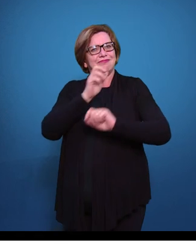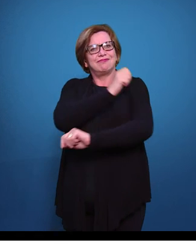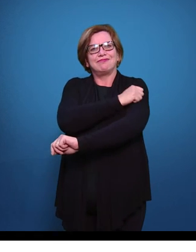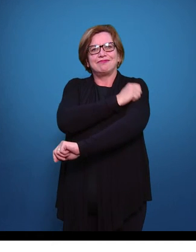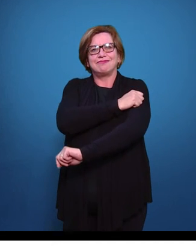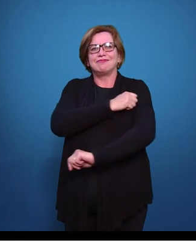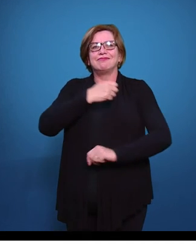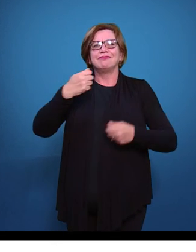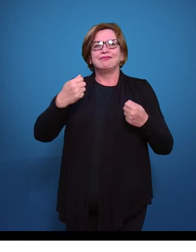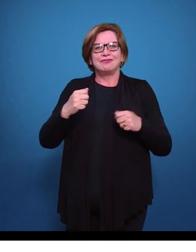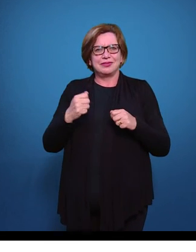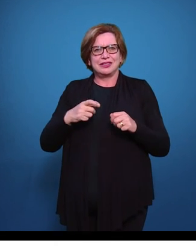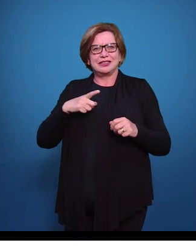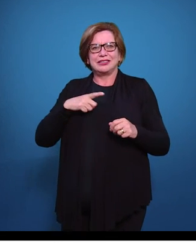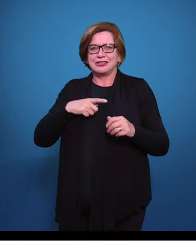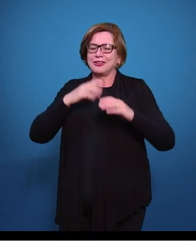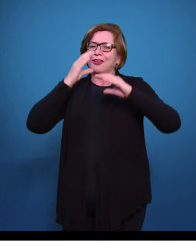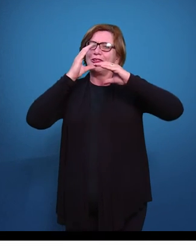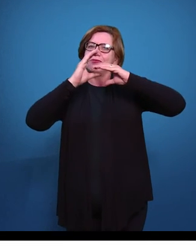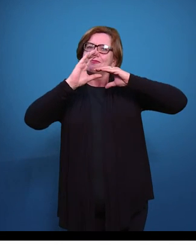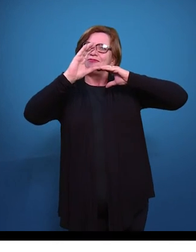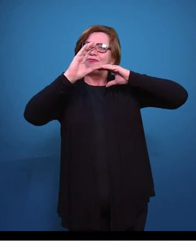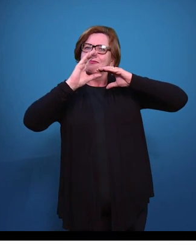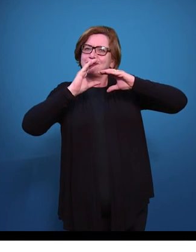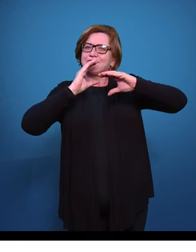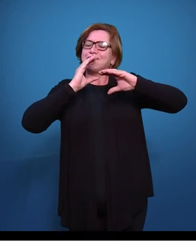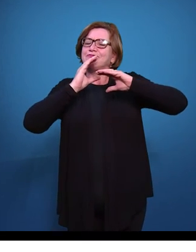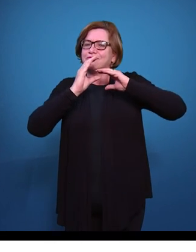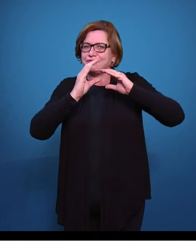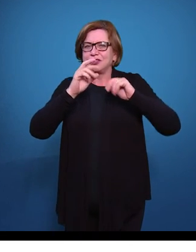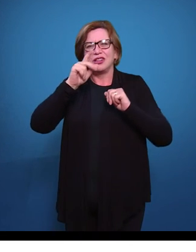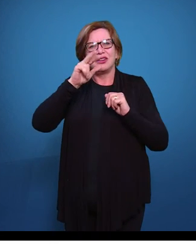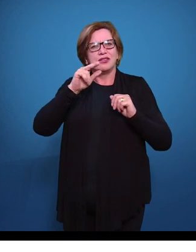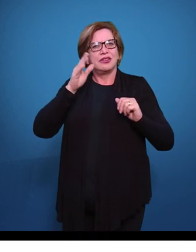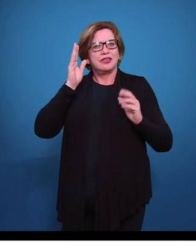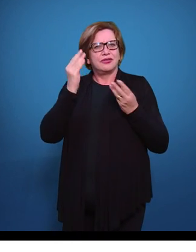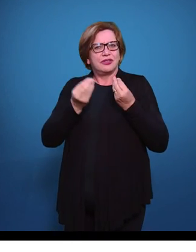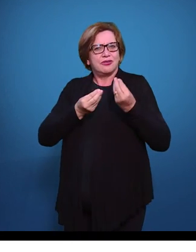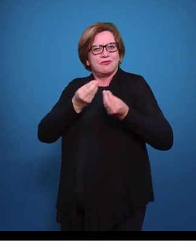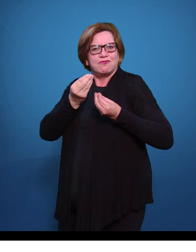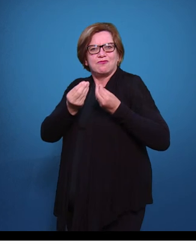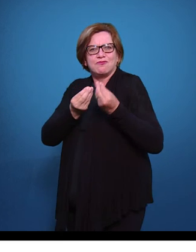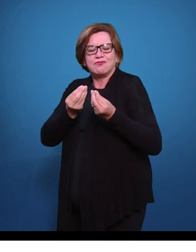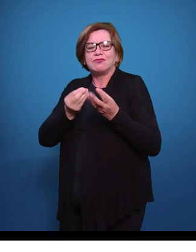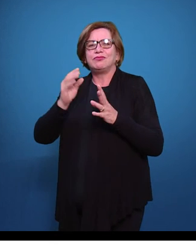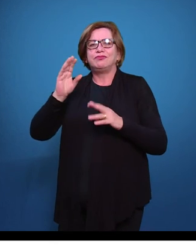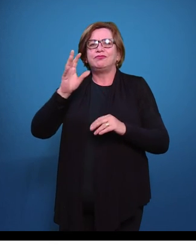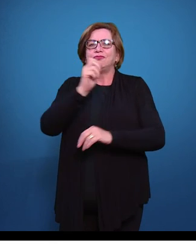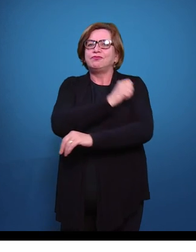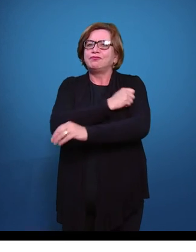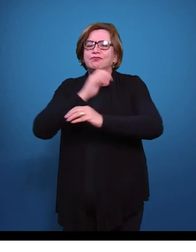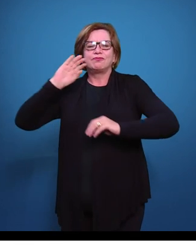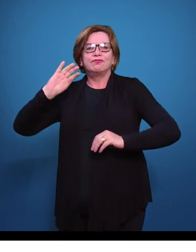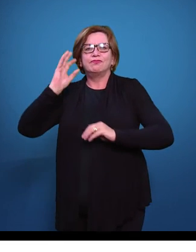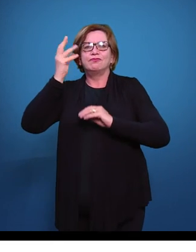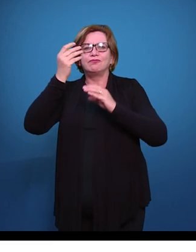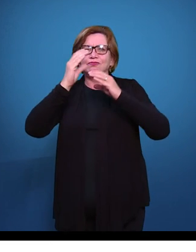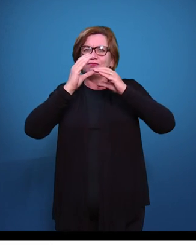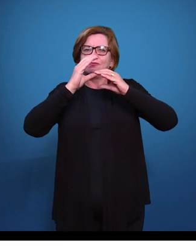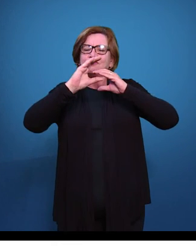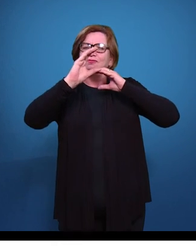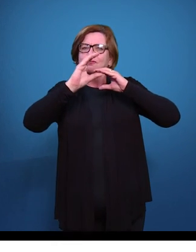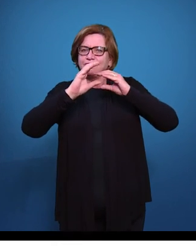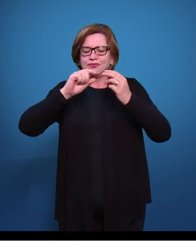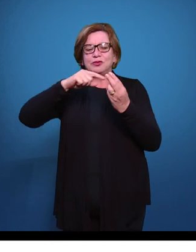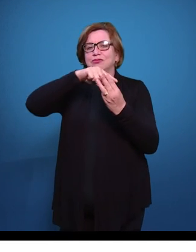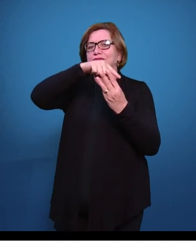ele tenha competências comunicativas que como nós já vimos dizem respeito à forma com que ocorre a comunicação entre todos os